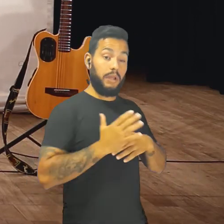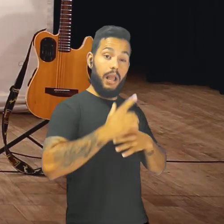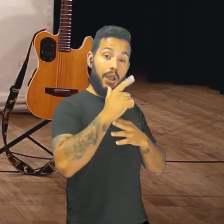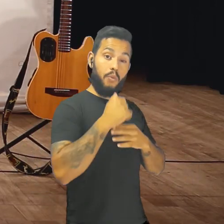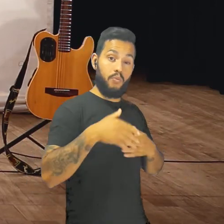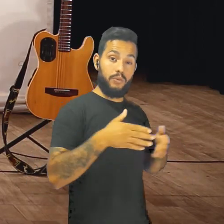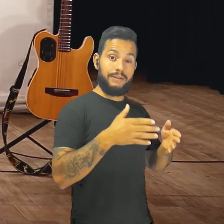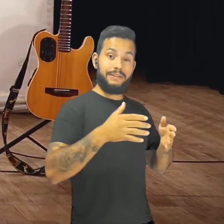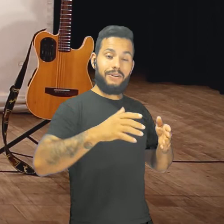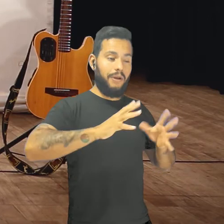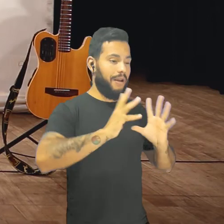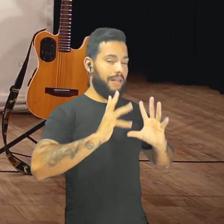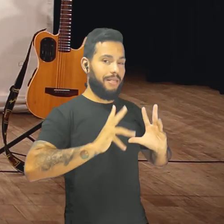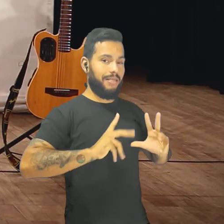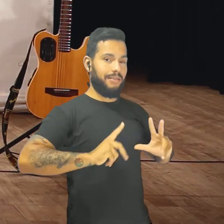rios.